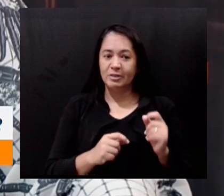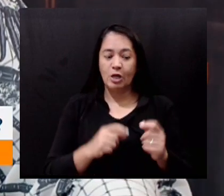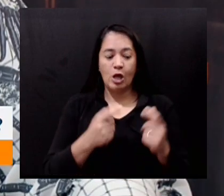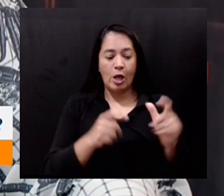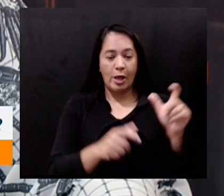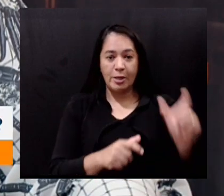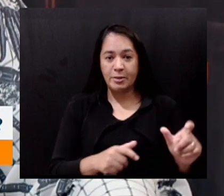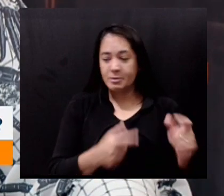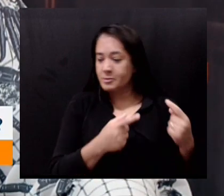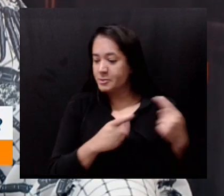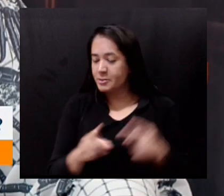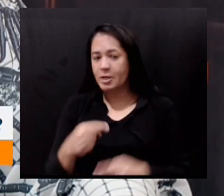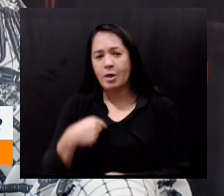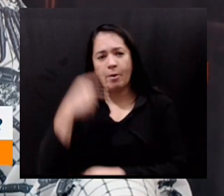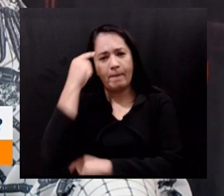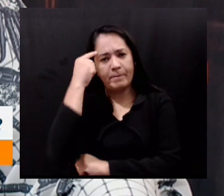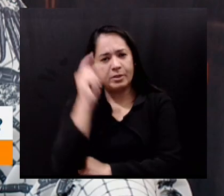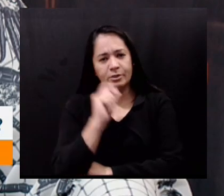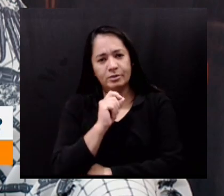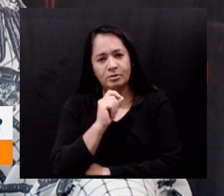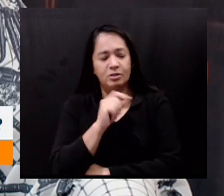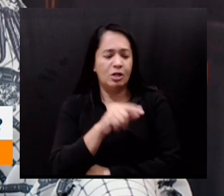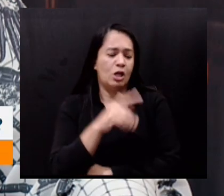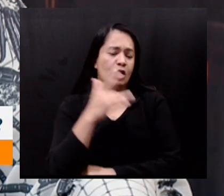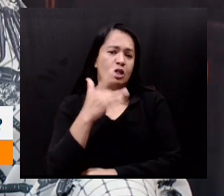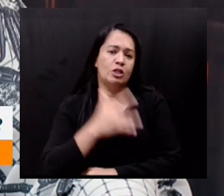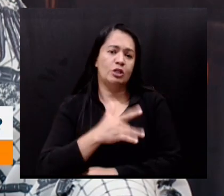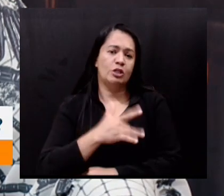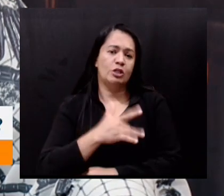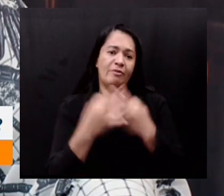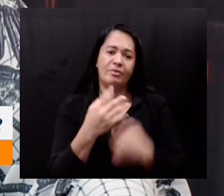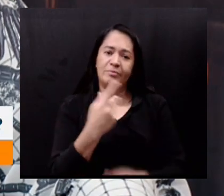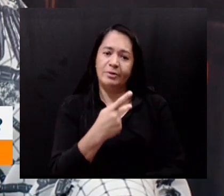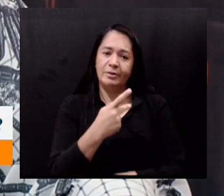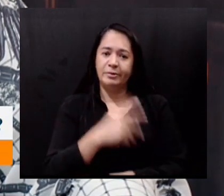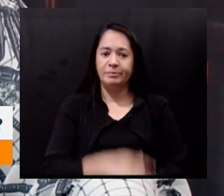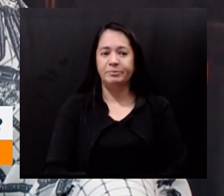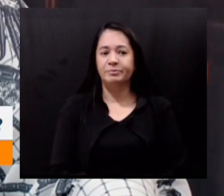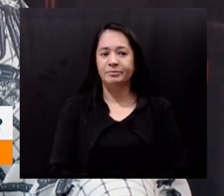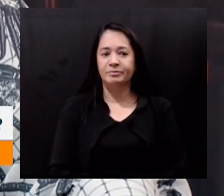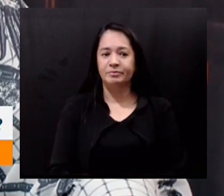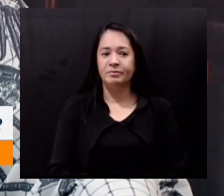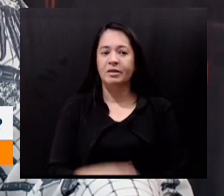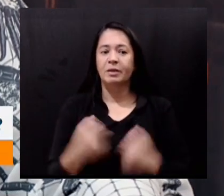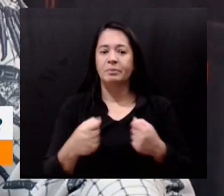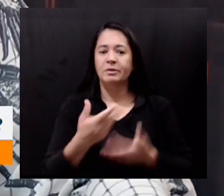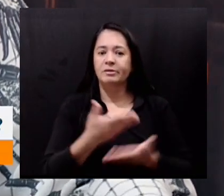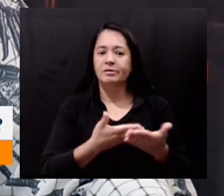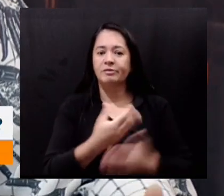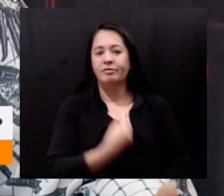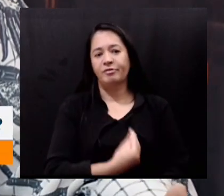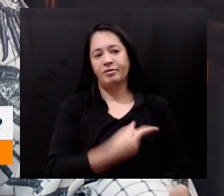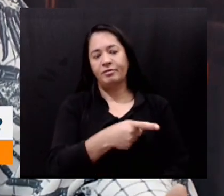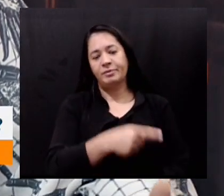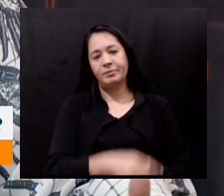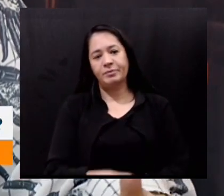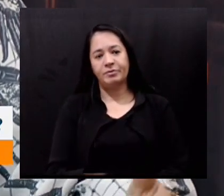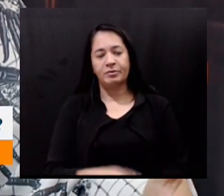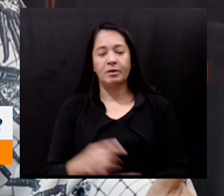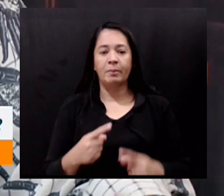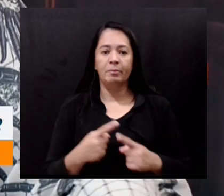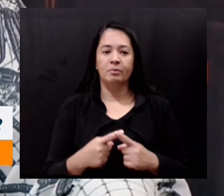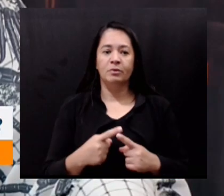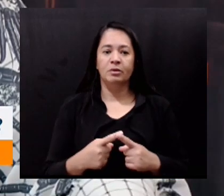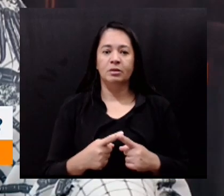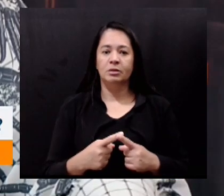pensando: "Coitado da família dessa pessoa que tem que Nossa. conviver com ela, né". Porque, assim, uma agressividade tão